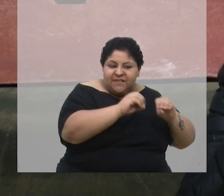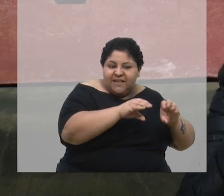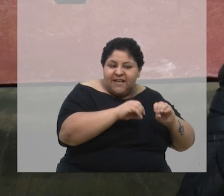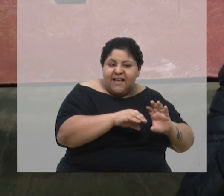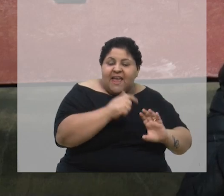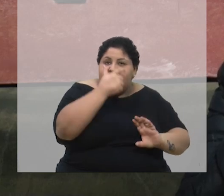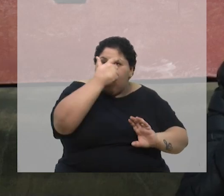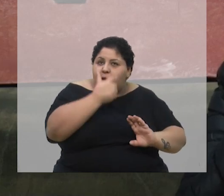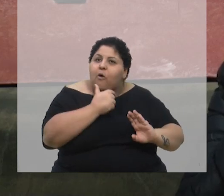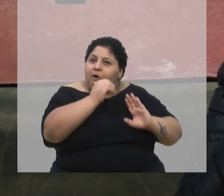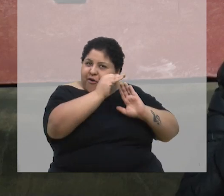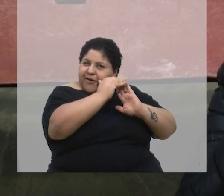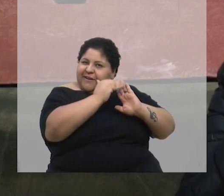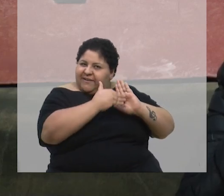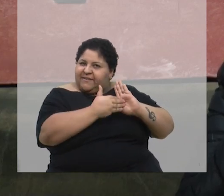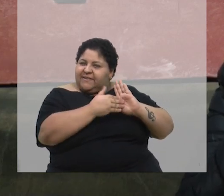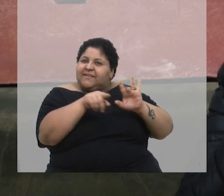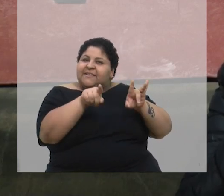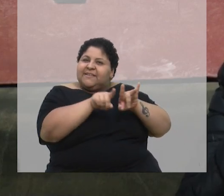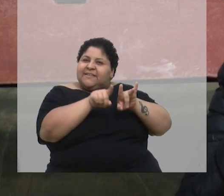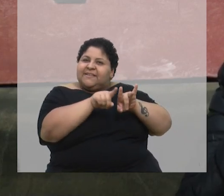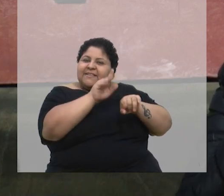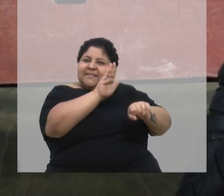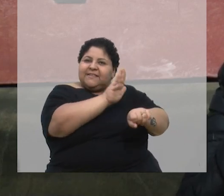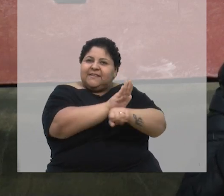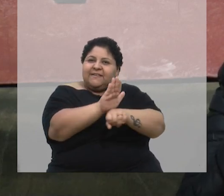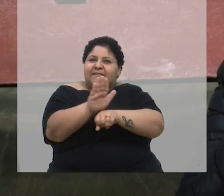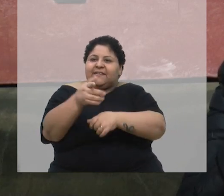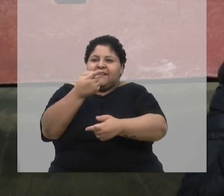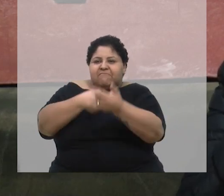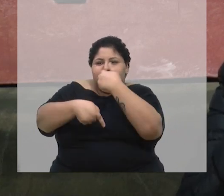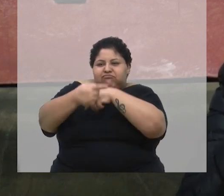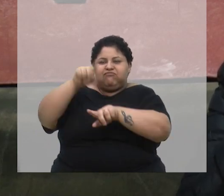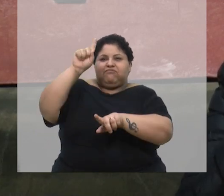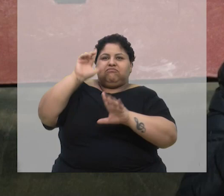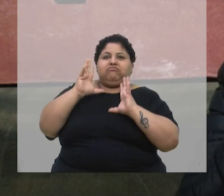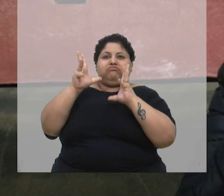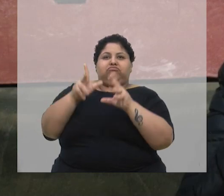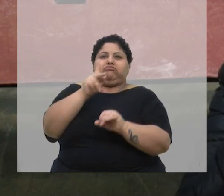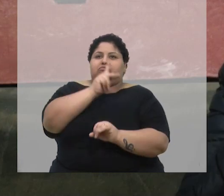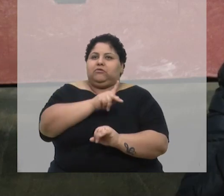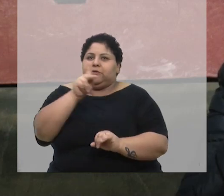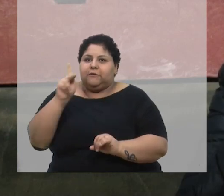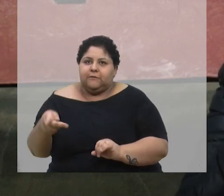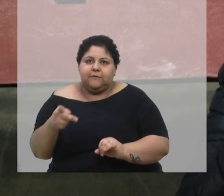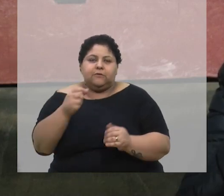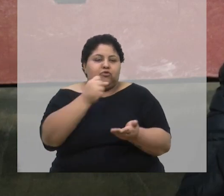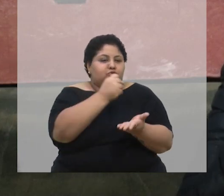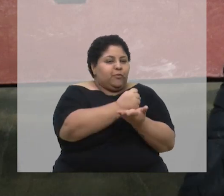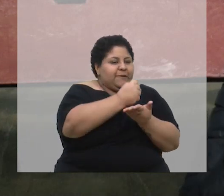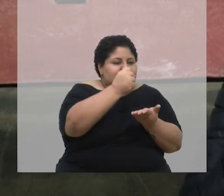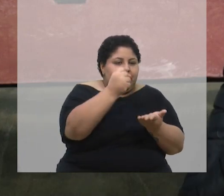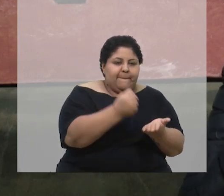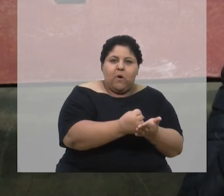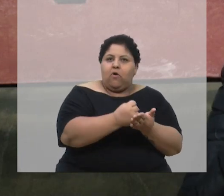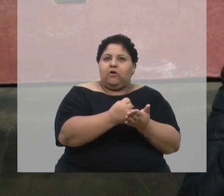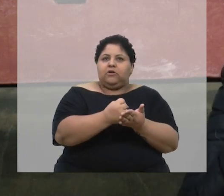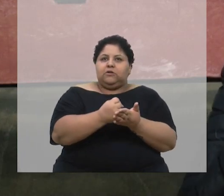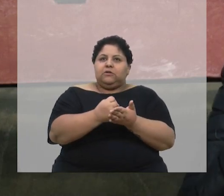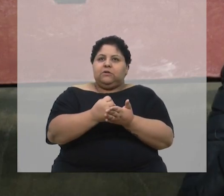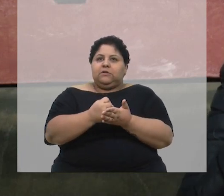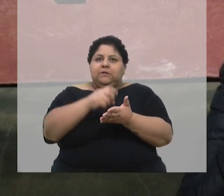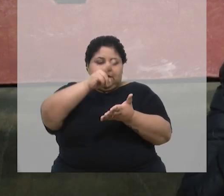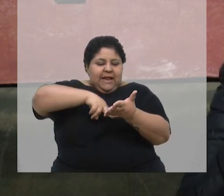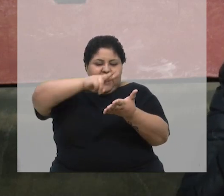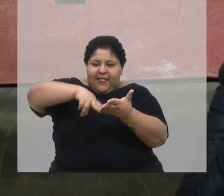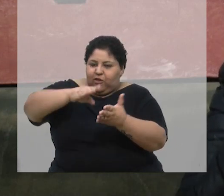os educadores, e acho que o ProLer também contribui para esse engajamento todo dos profs no passaporte, na